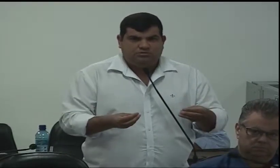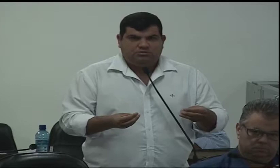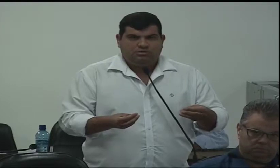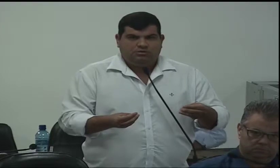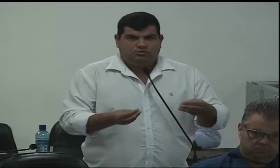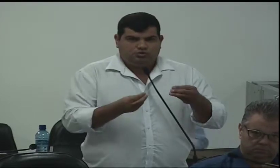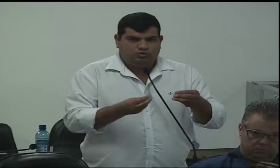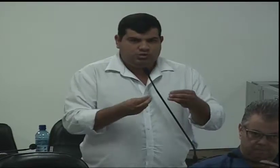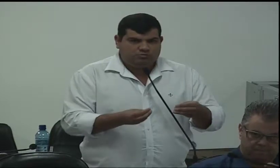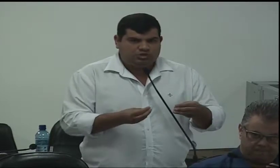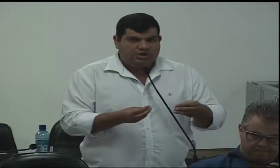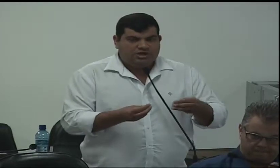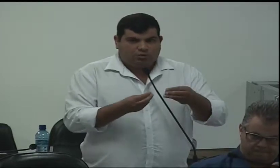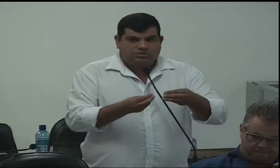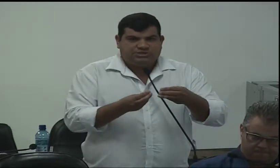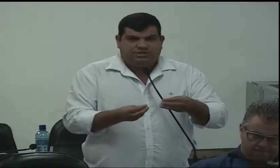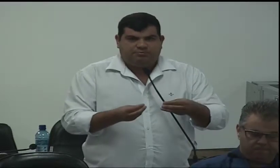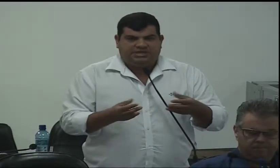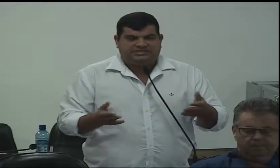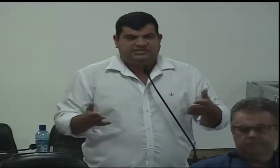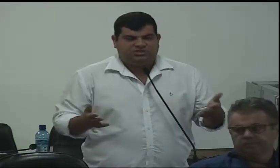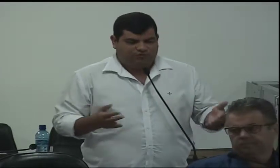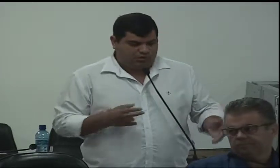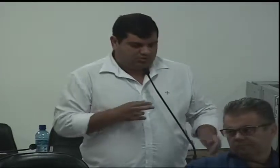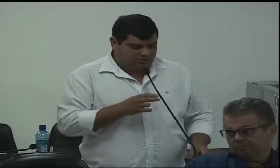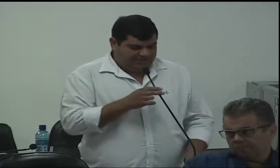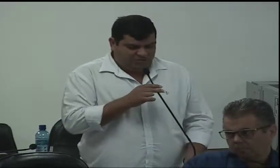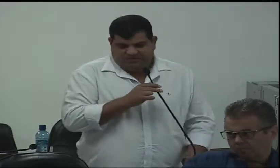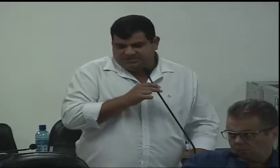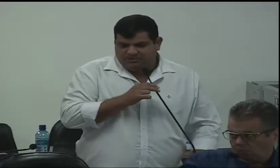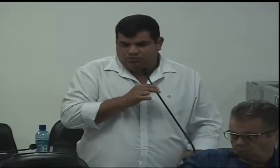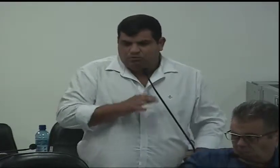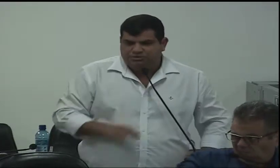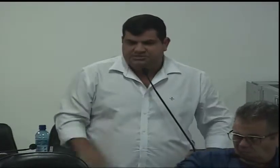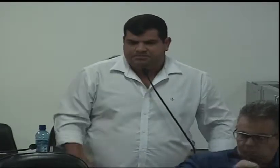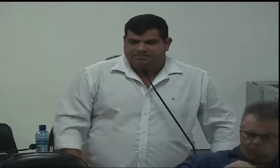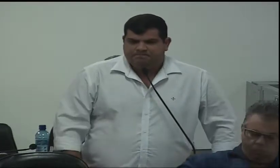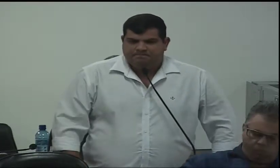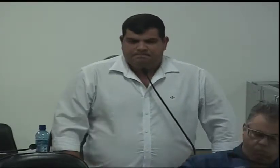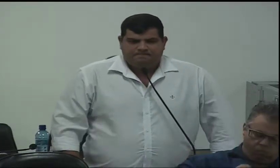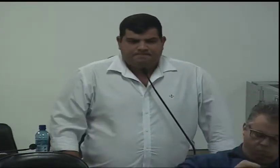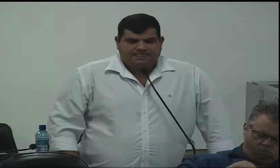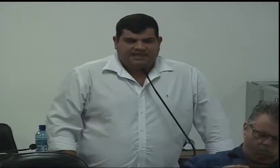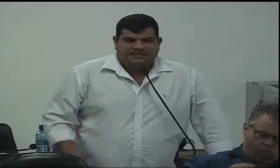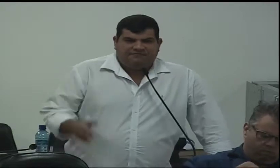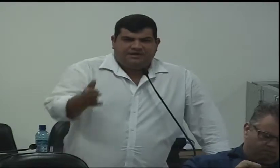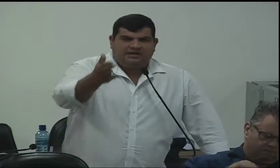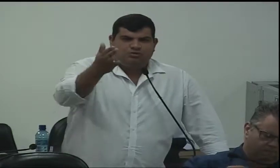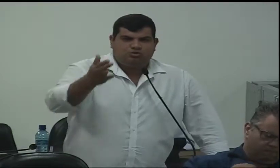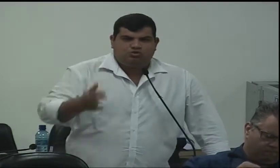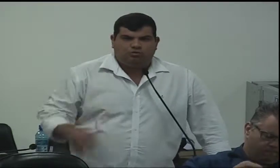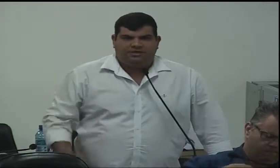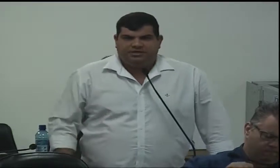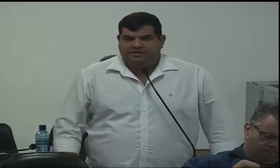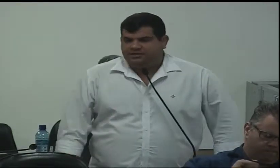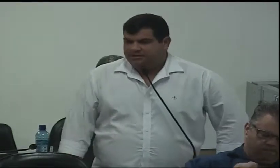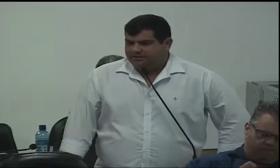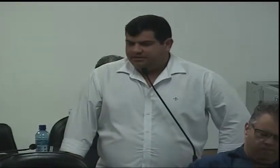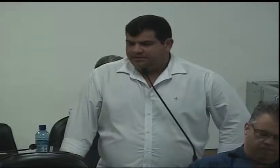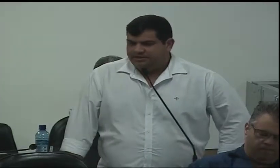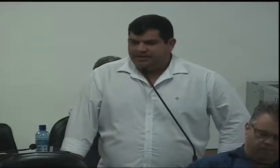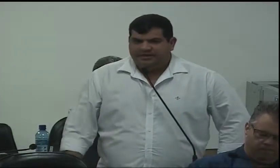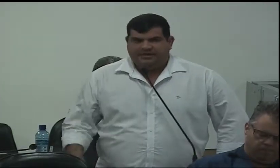sim nos unirmos e conseguir, porque se a gente for... Eu estava conversando com o munícipe, até falando